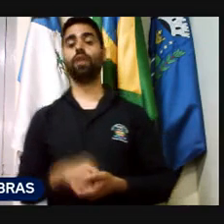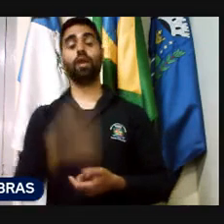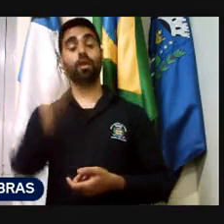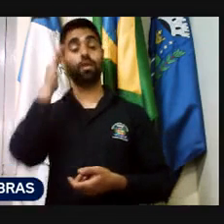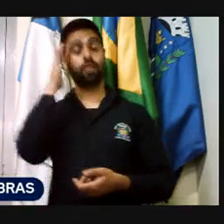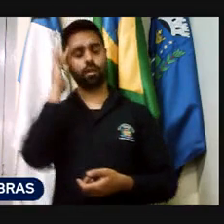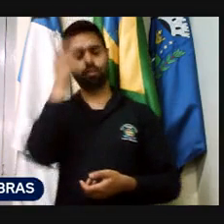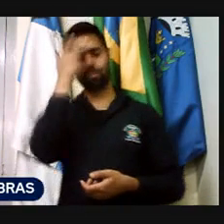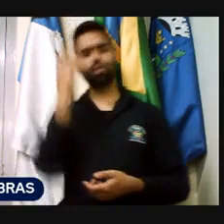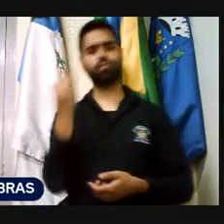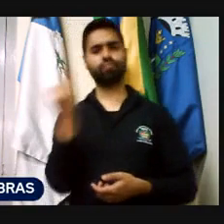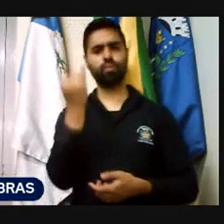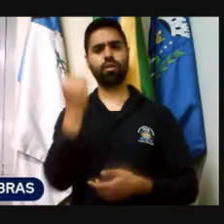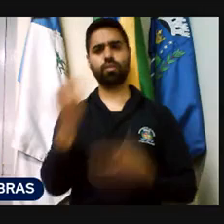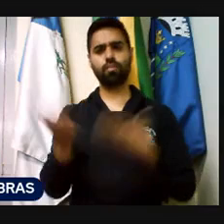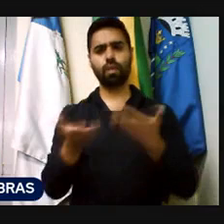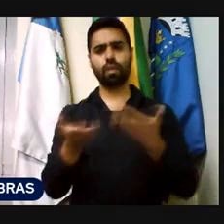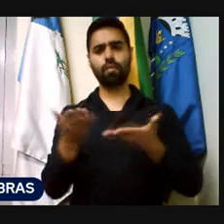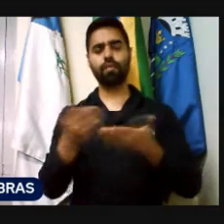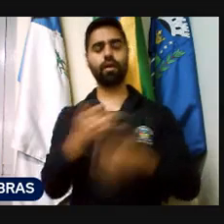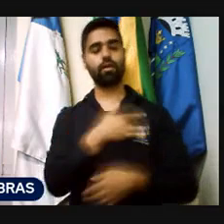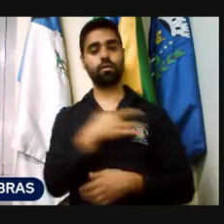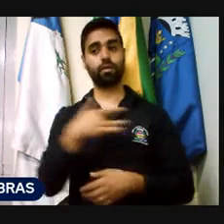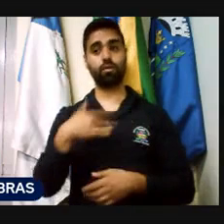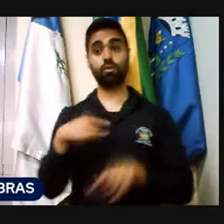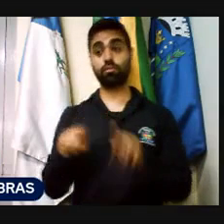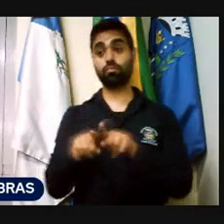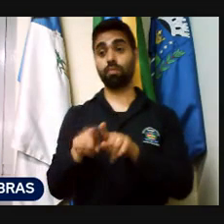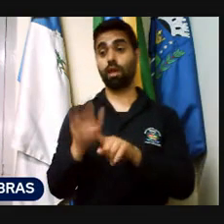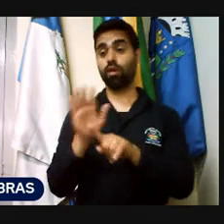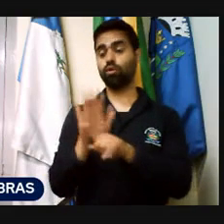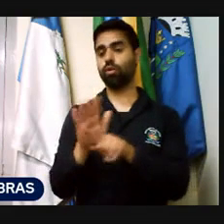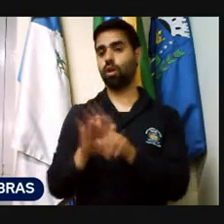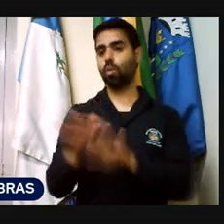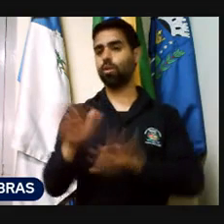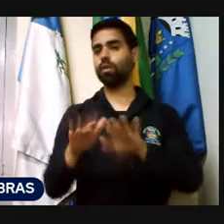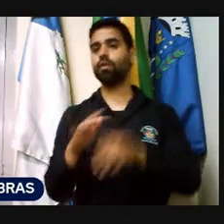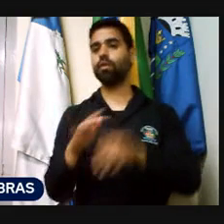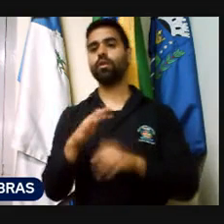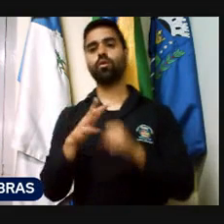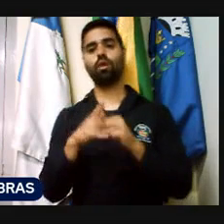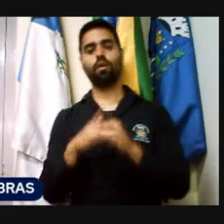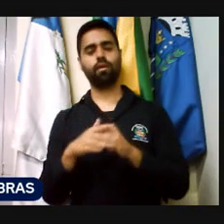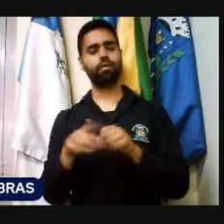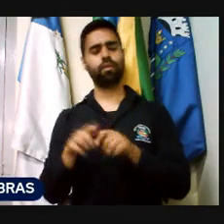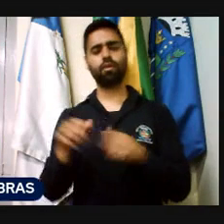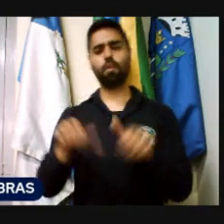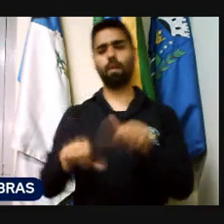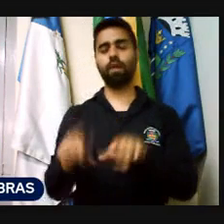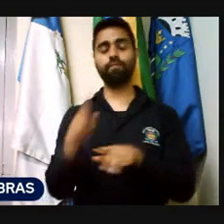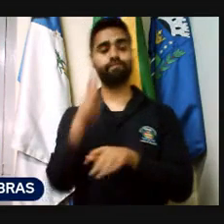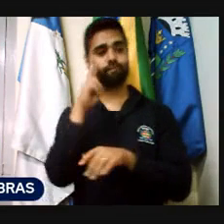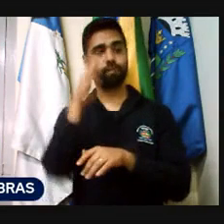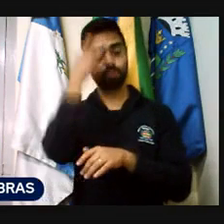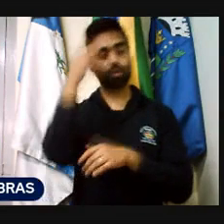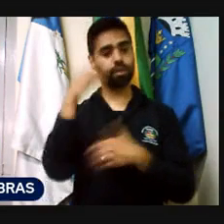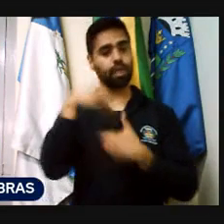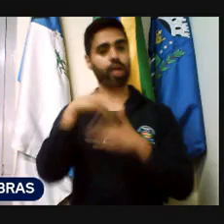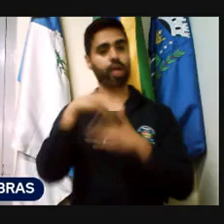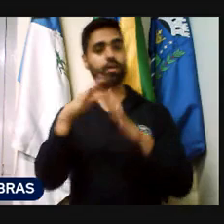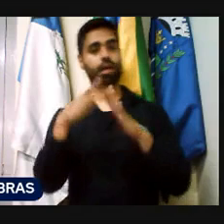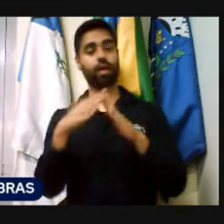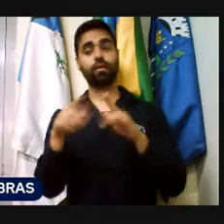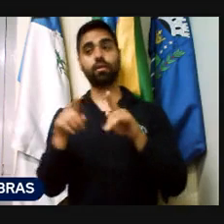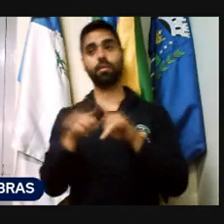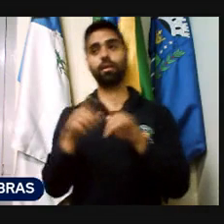papel fundamental na promoção da saúde da comunidade, ajudando na prevenção de doenças e agravos através de visitas domiciliares e servindo